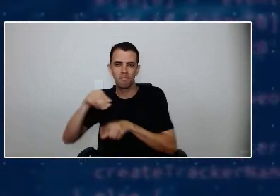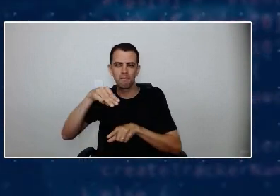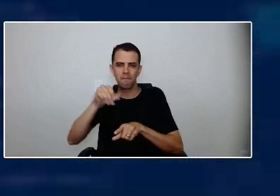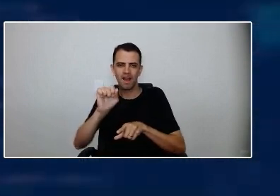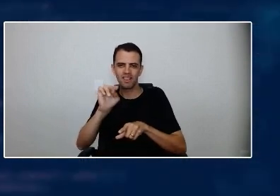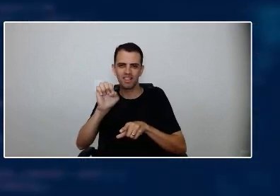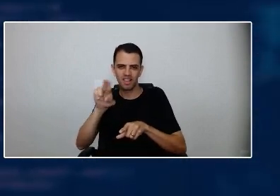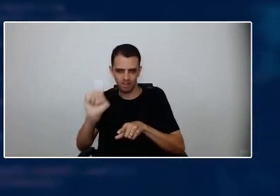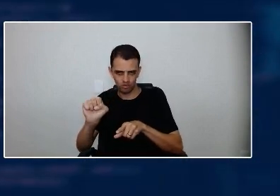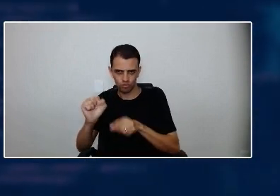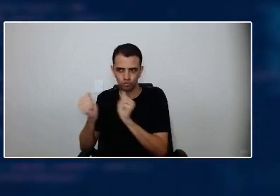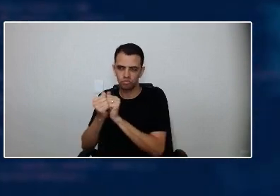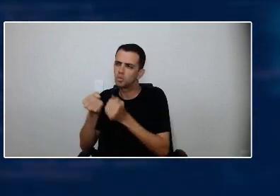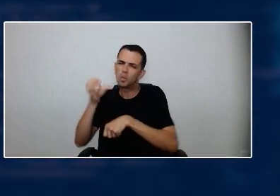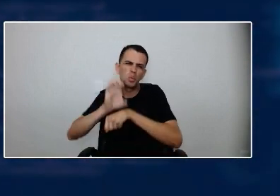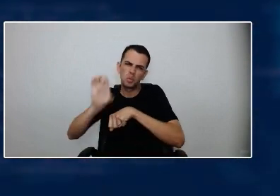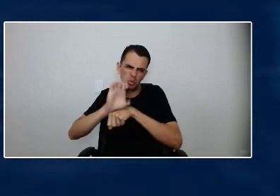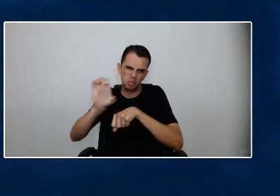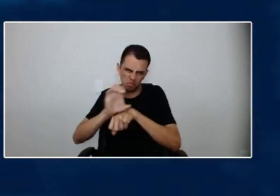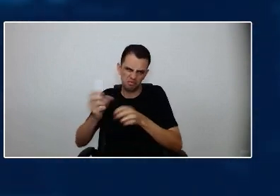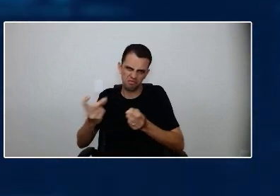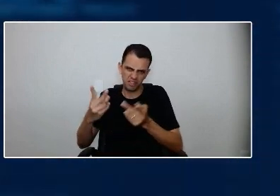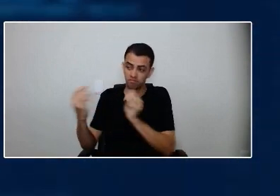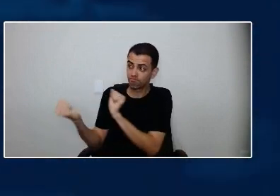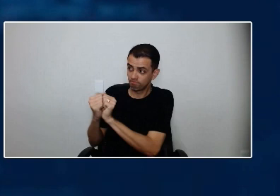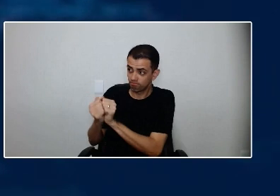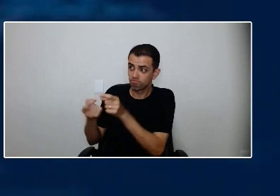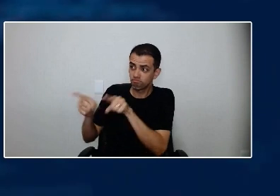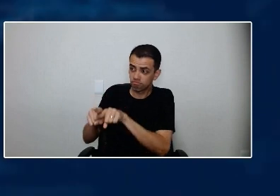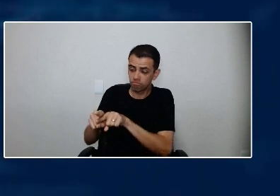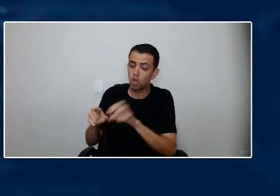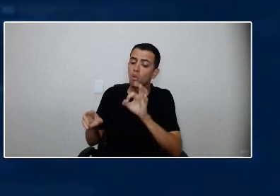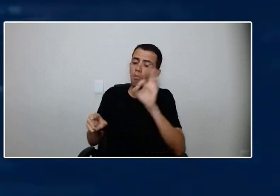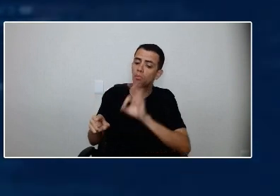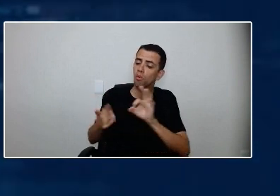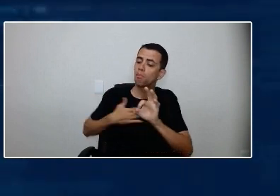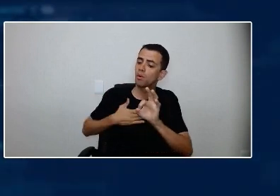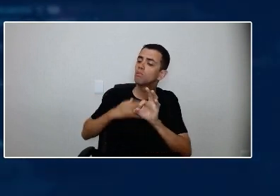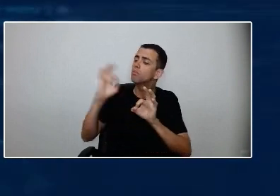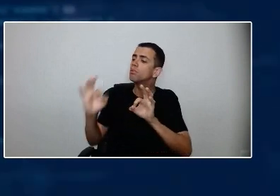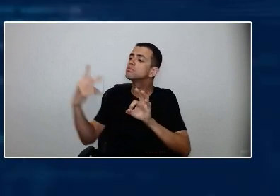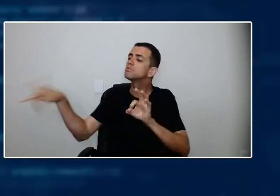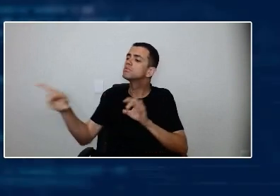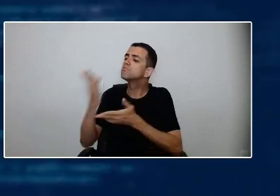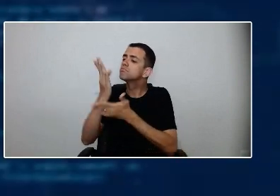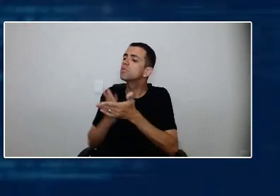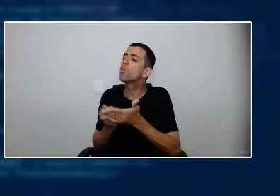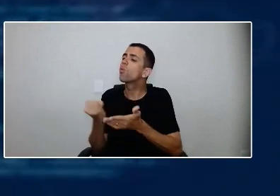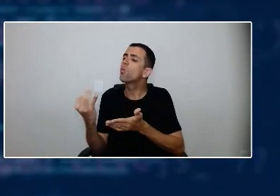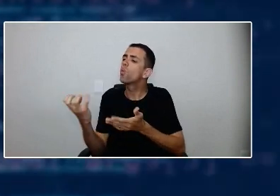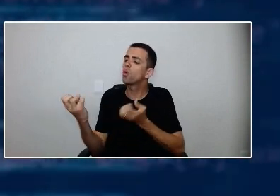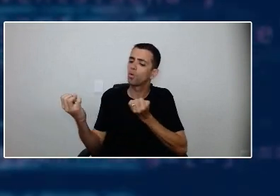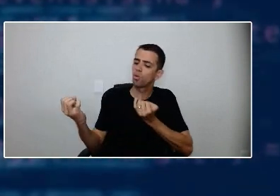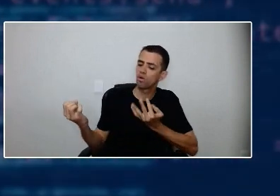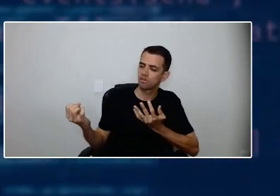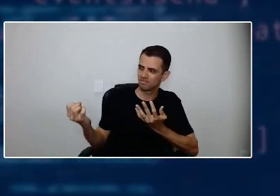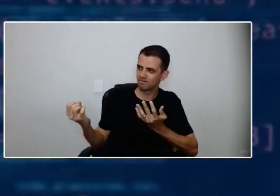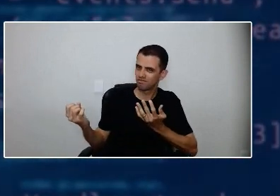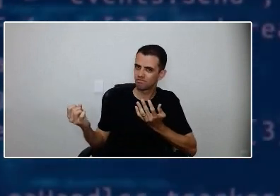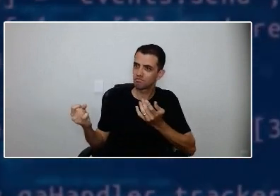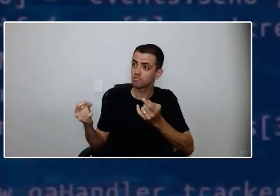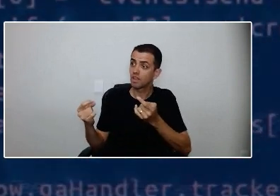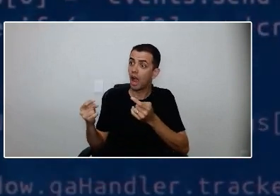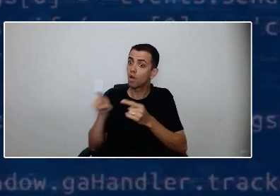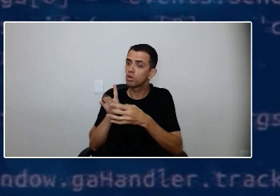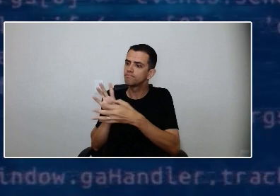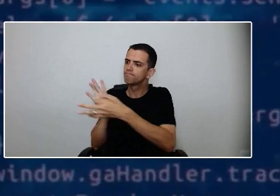curso a gente vai fazer junto então a gente define quantos por centos vai para cada um aí vai ass Ah vou fazer um processo de afiliados aqui para vocês divulgarem meu curso e cada